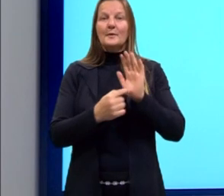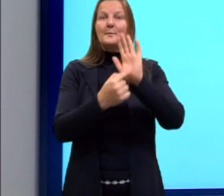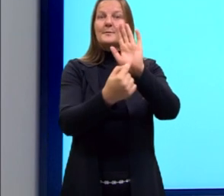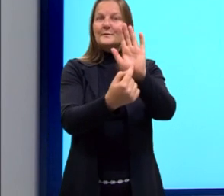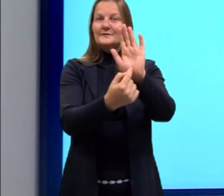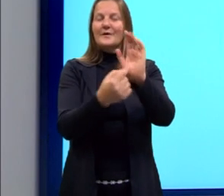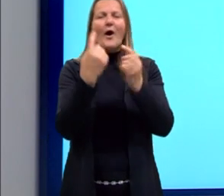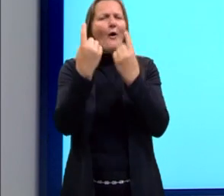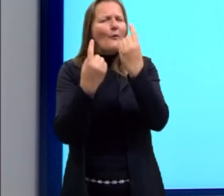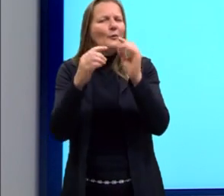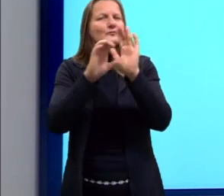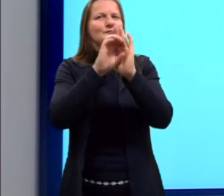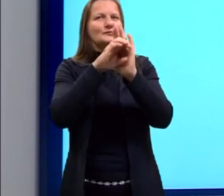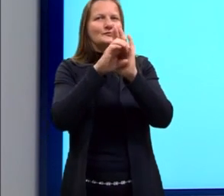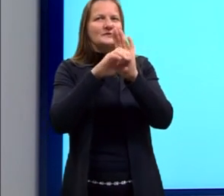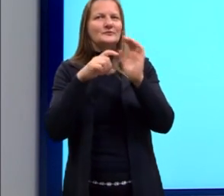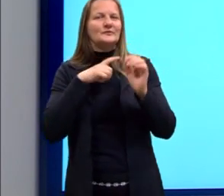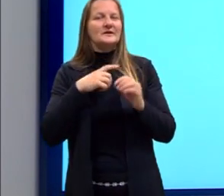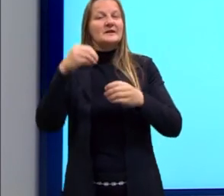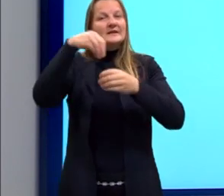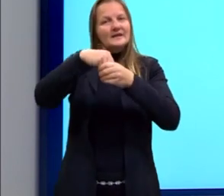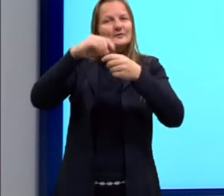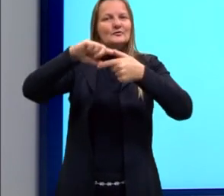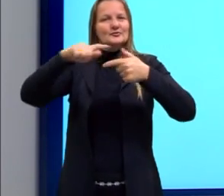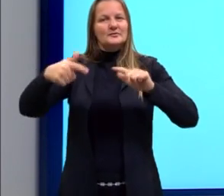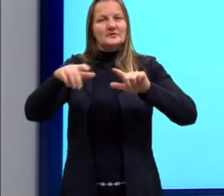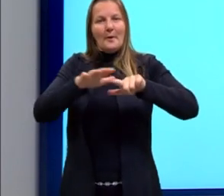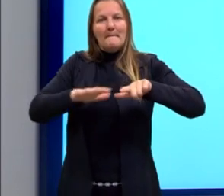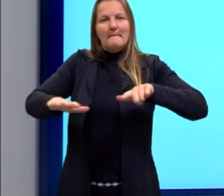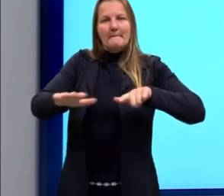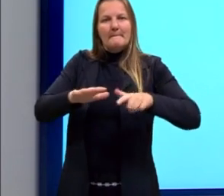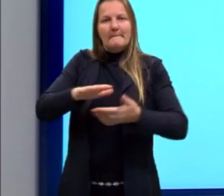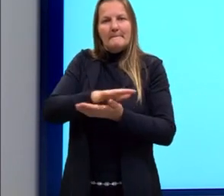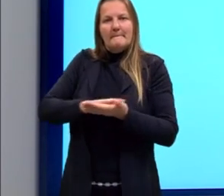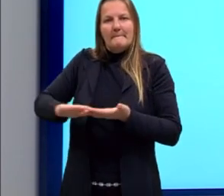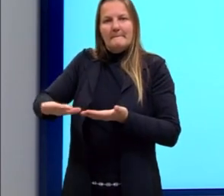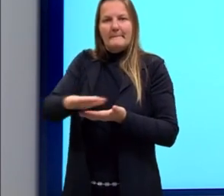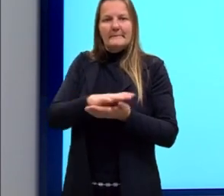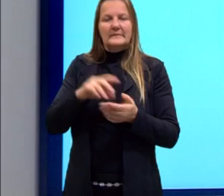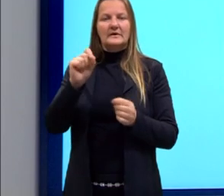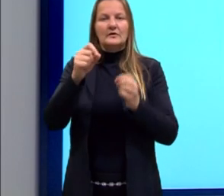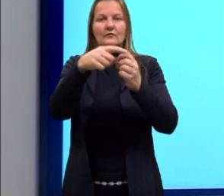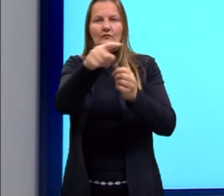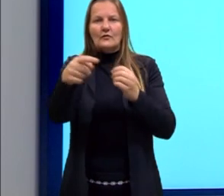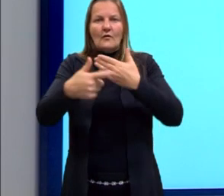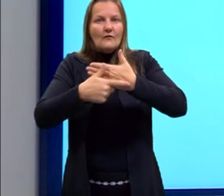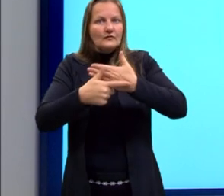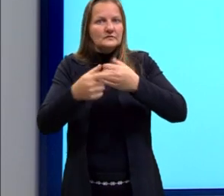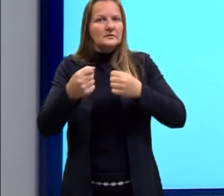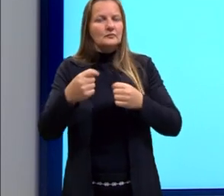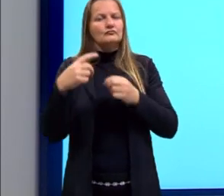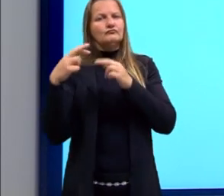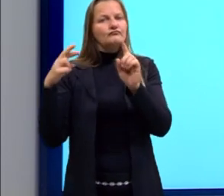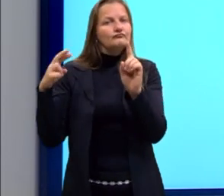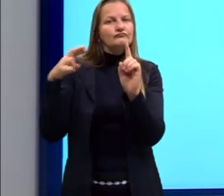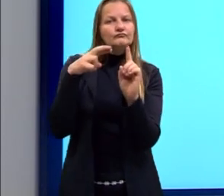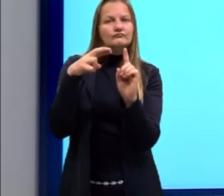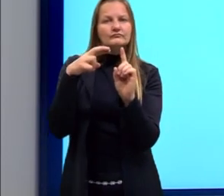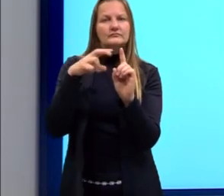é o trouxe alguns conceitos que a gente estuda na geometria plana tá E que vai servir ele como uma referência